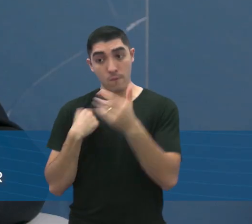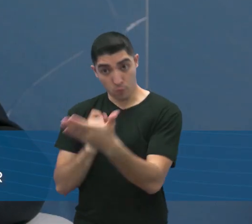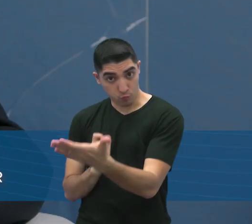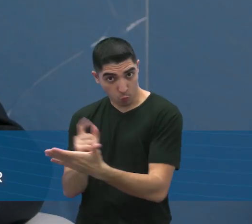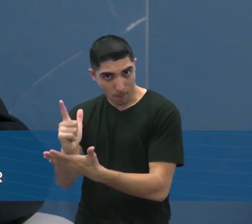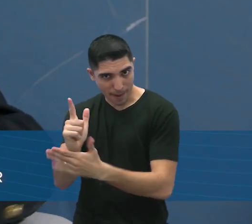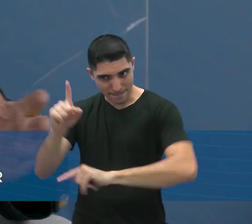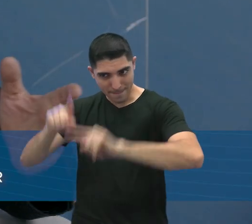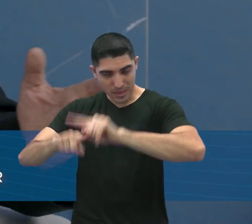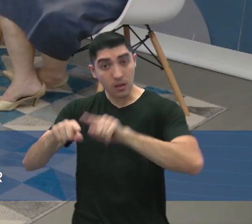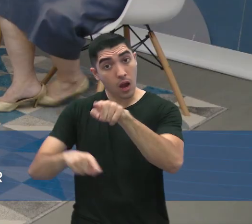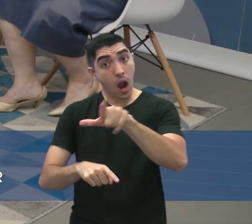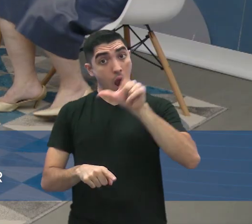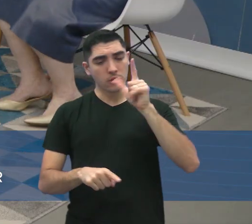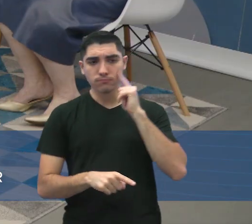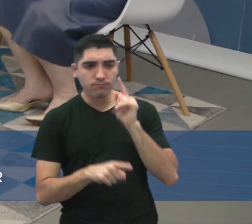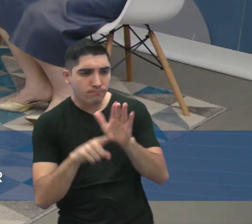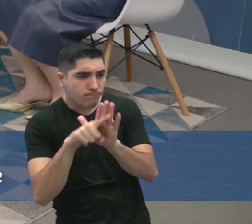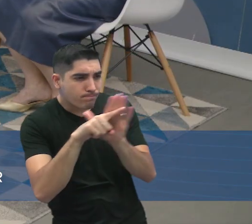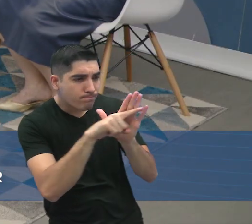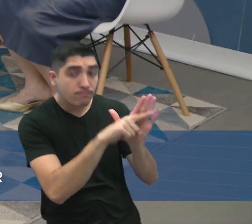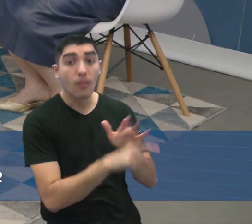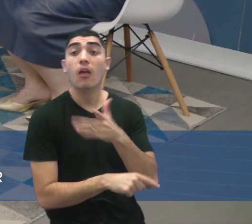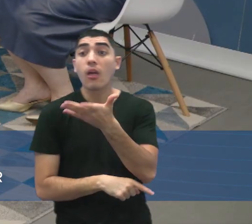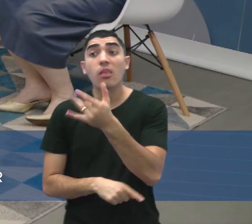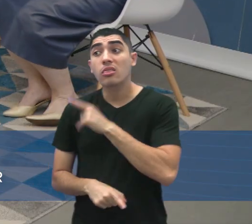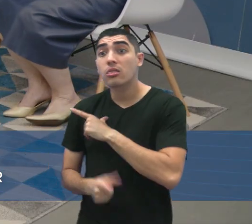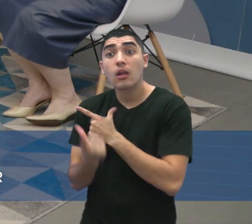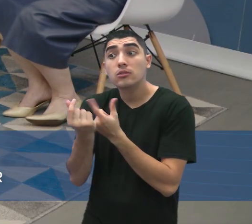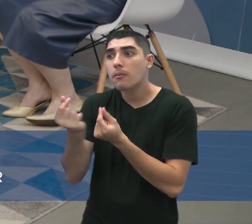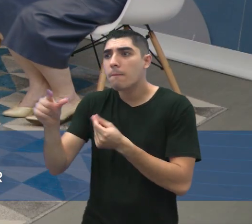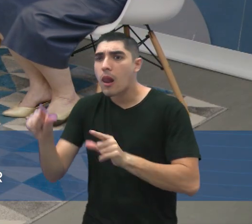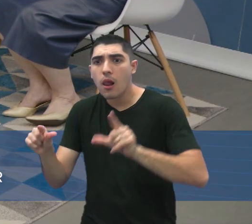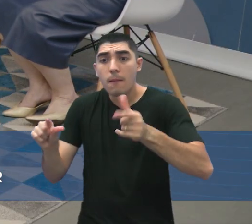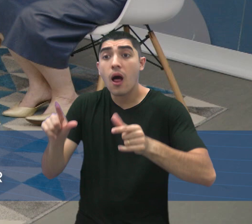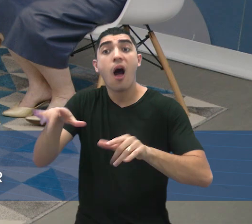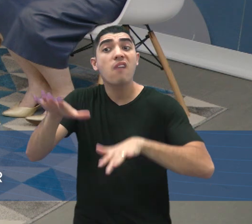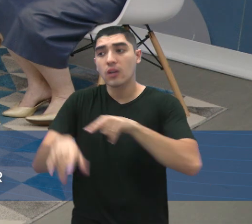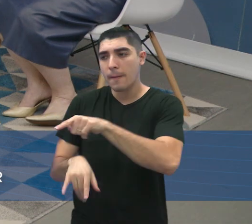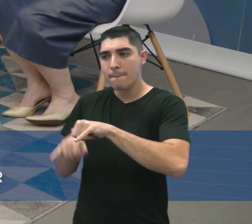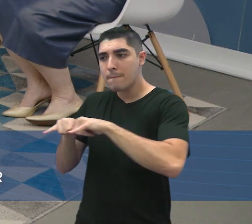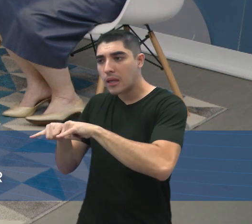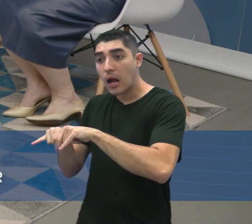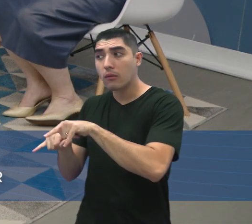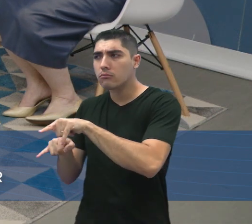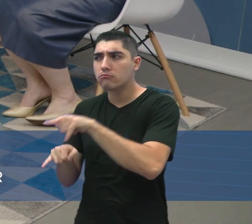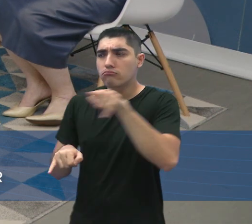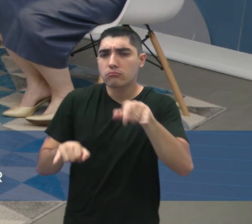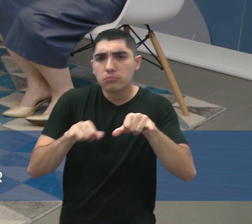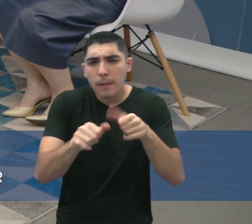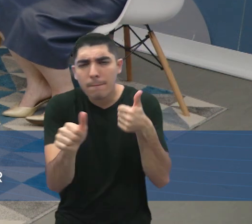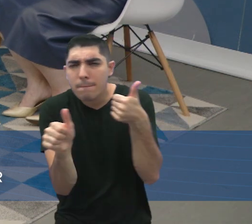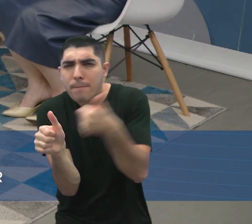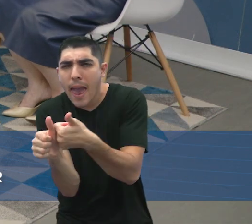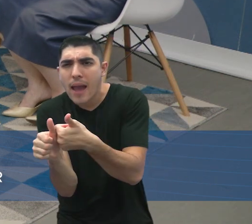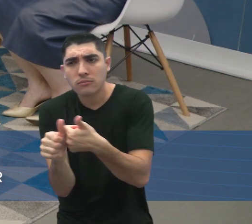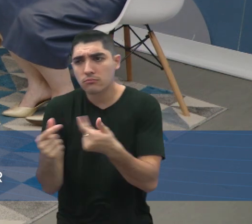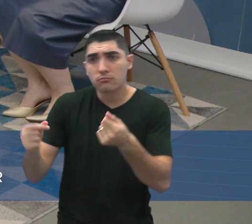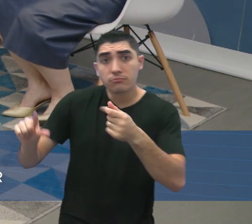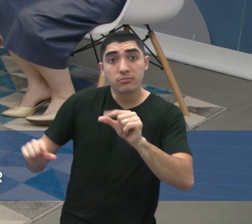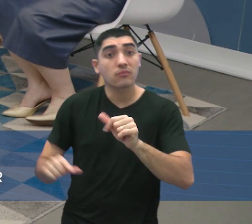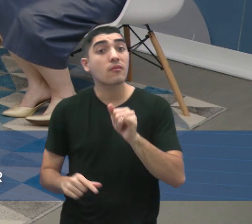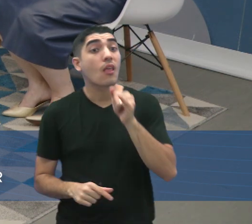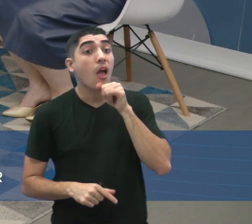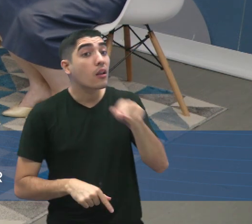alguma coisa. E tem tanta diferença de preço, né? Às vezes de supermercados próximos, às vezes Gastar em lojas só no online,